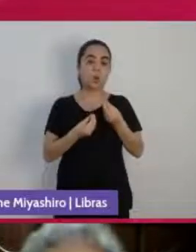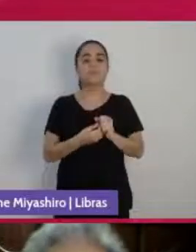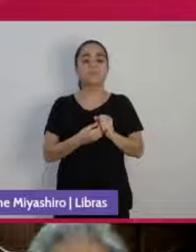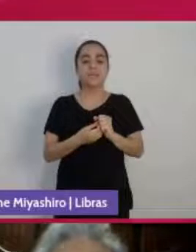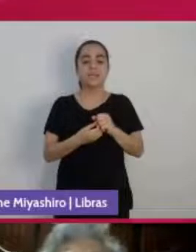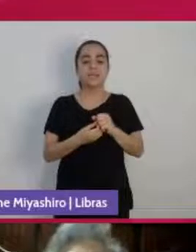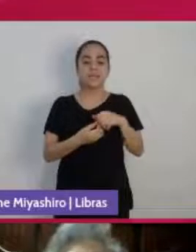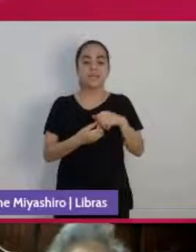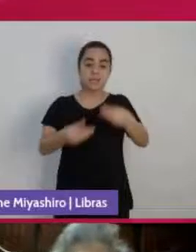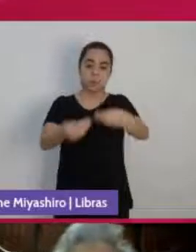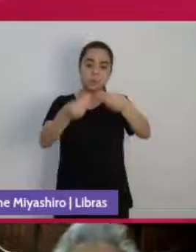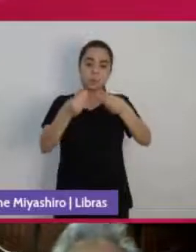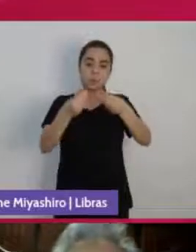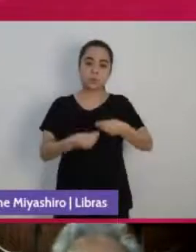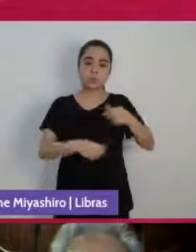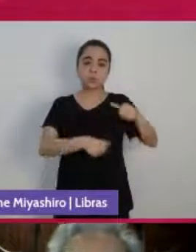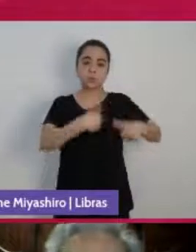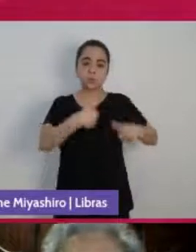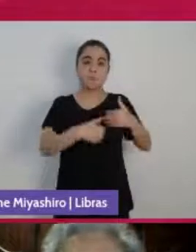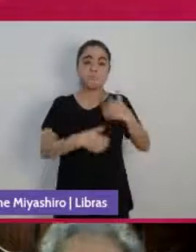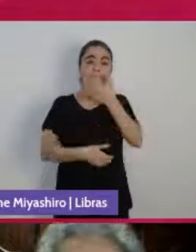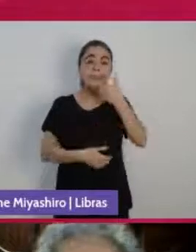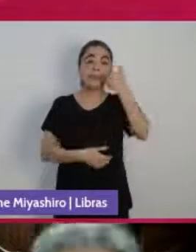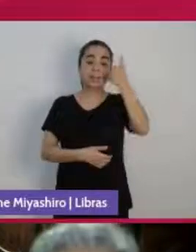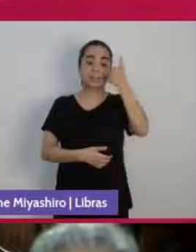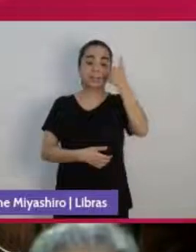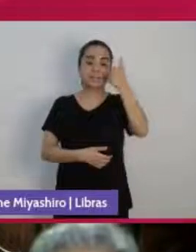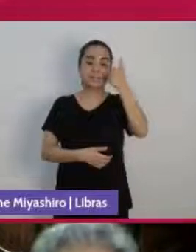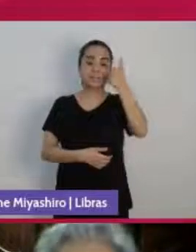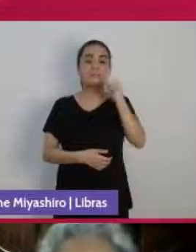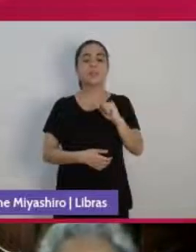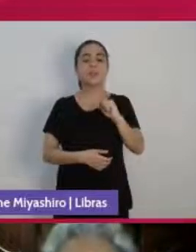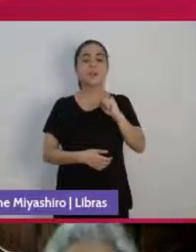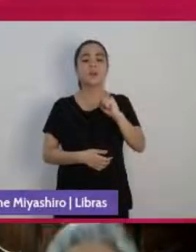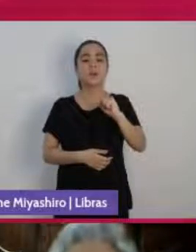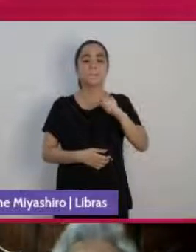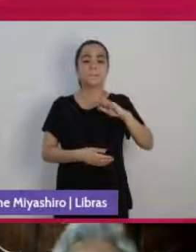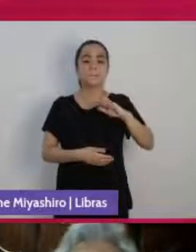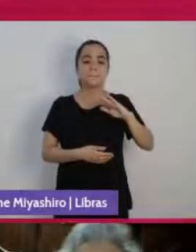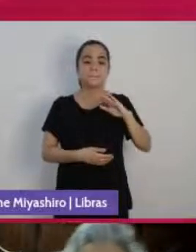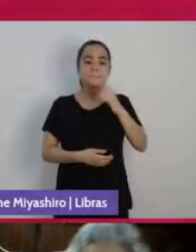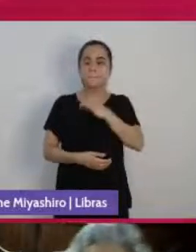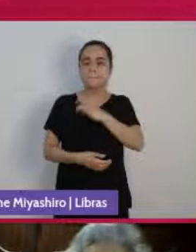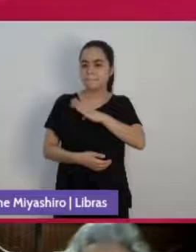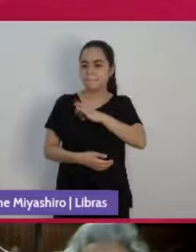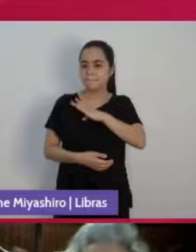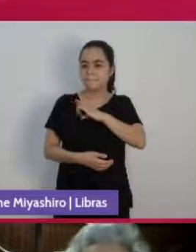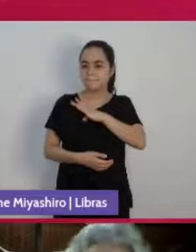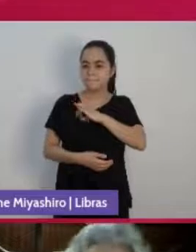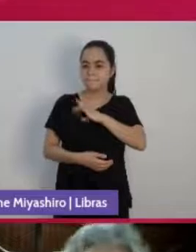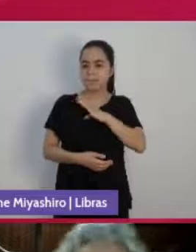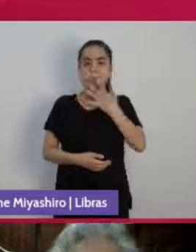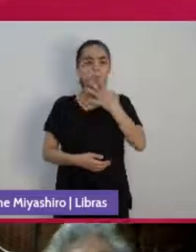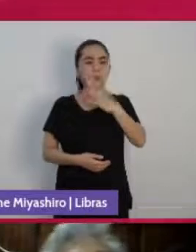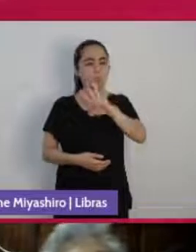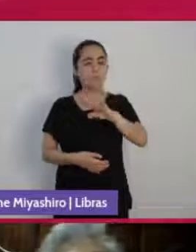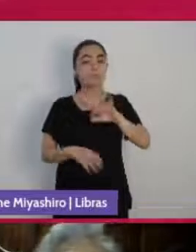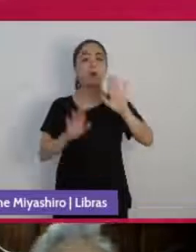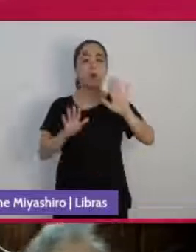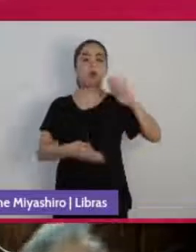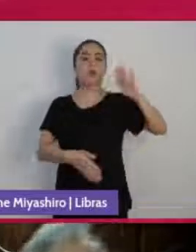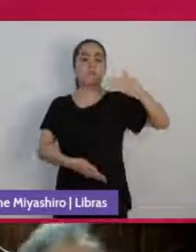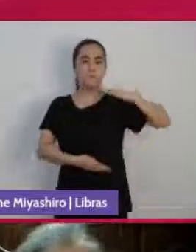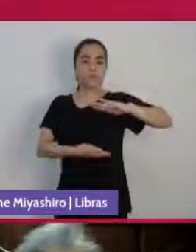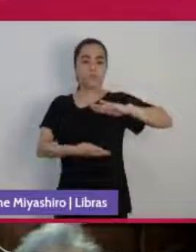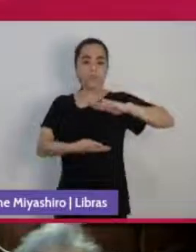melhor. Nós temos medo do desconhecido. Então, fale para ela, olha, eu vou colocar sua mama